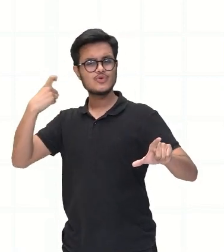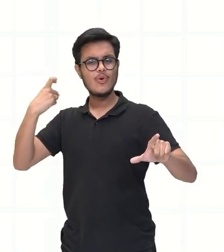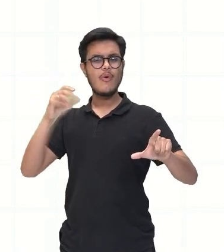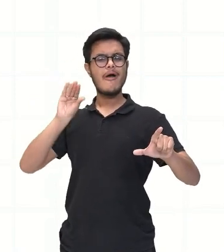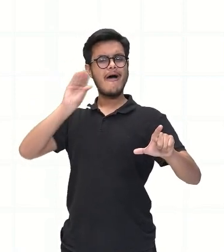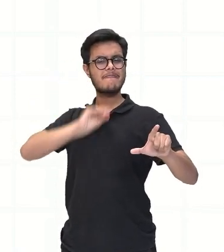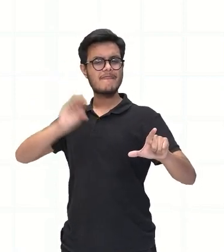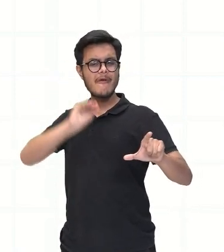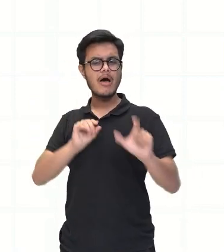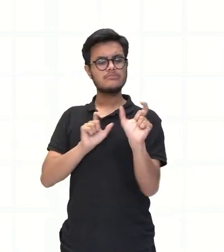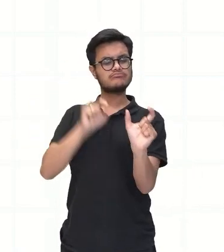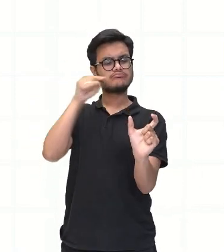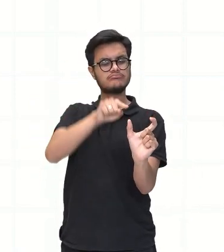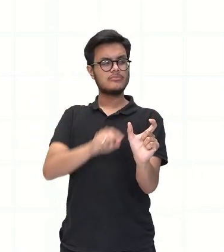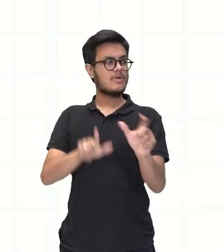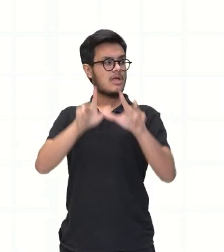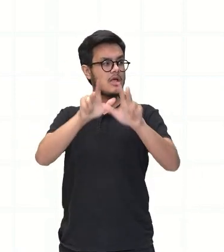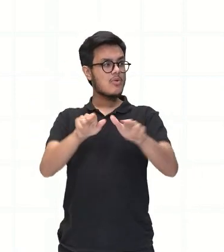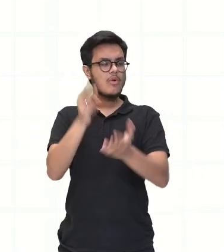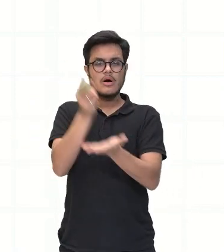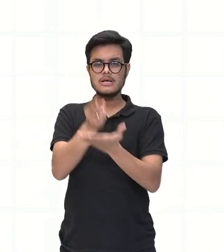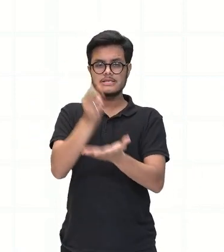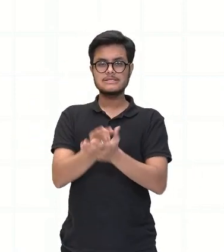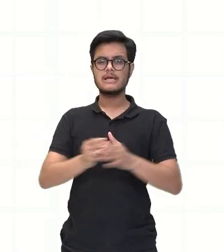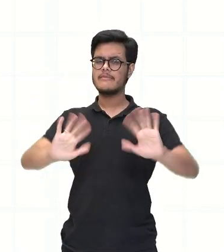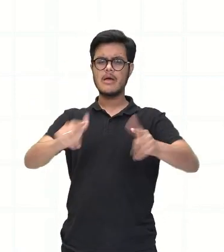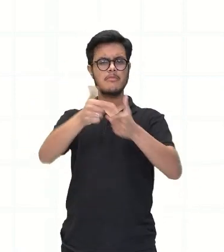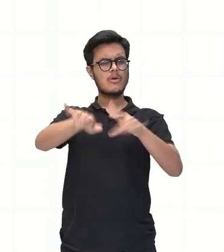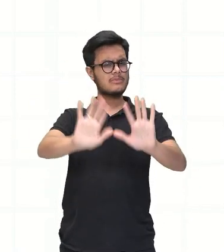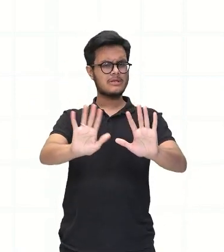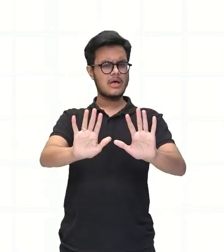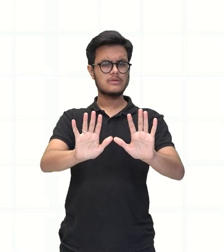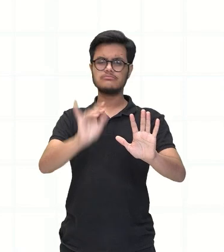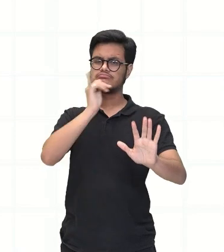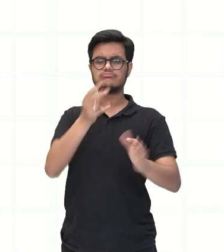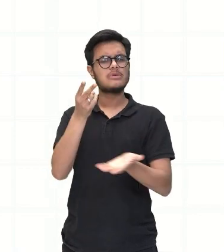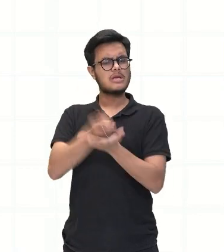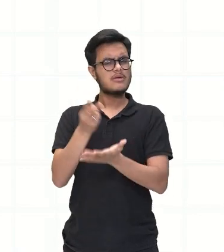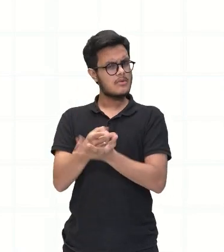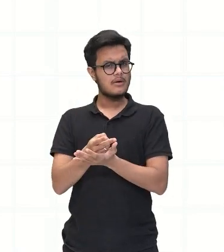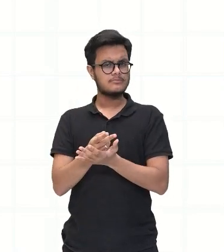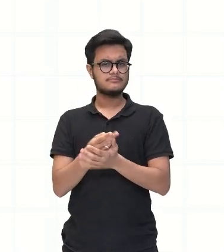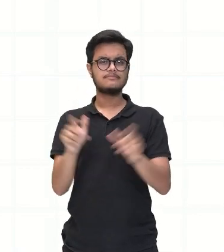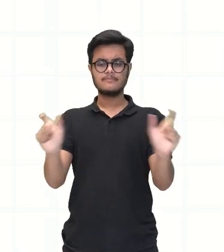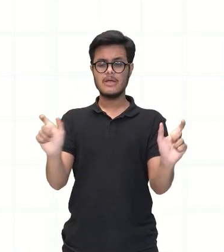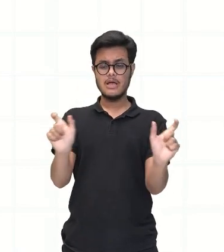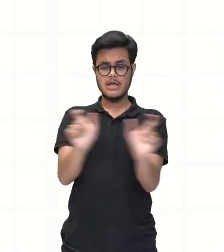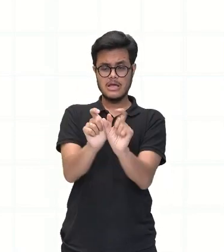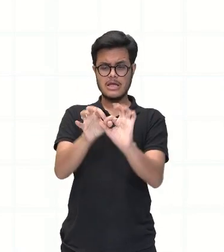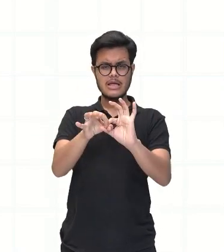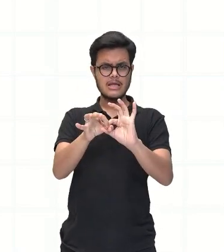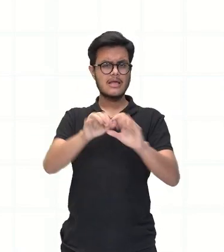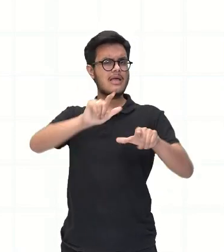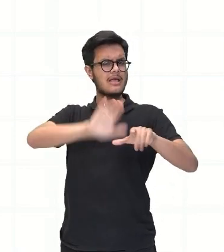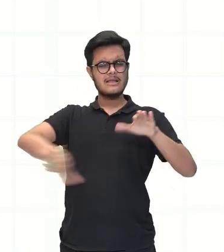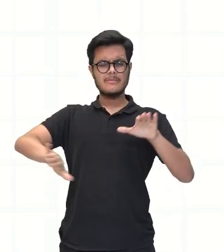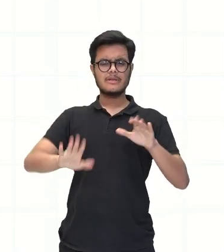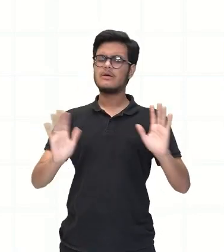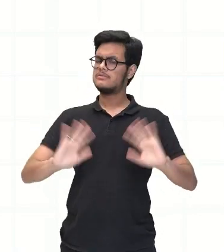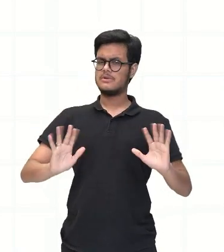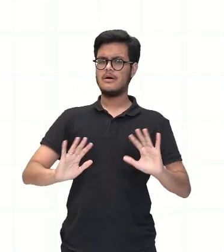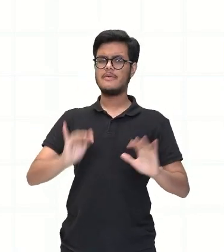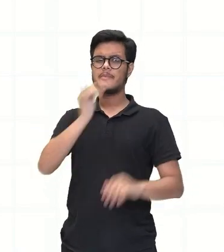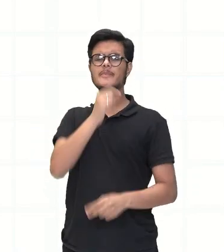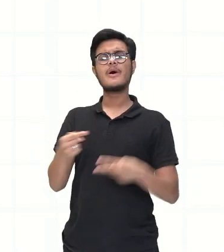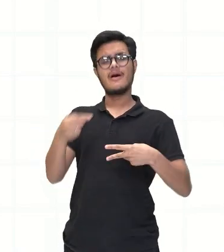aqui, ó, sem que letras e sons sejam eliminados no processo de junção. É o que aconteceu no processo